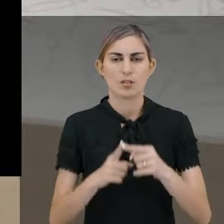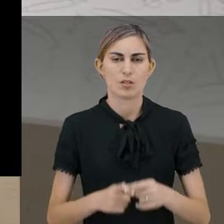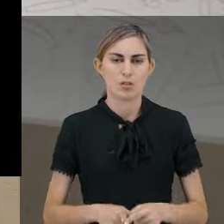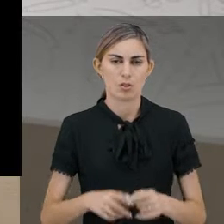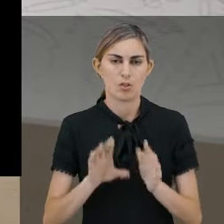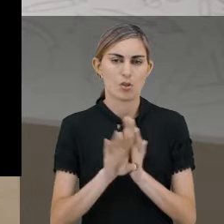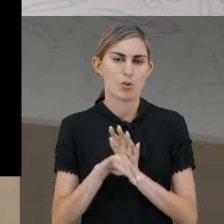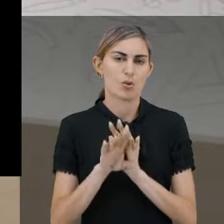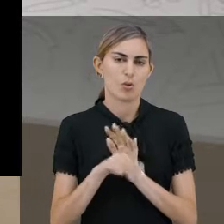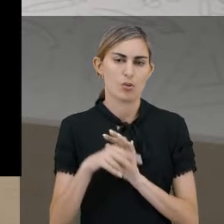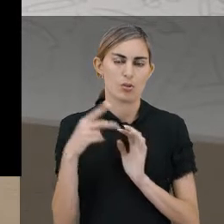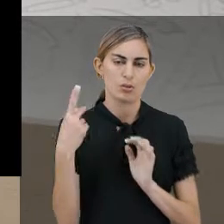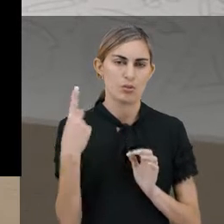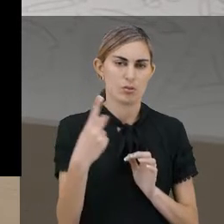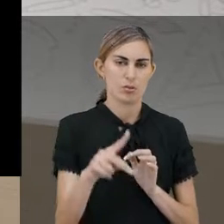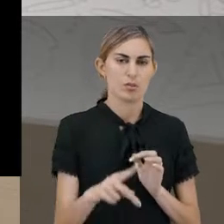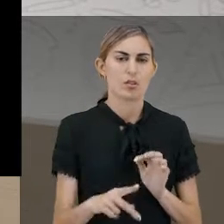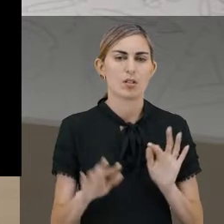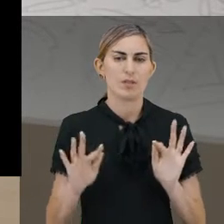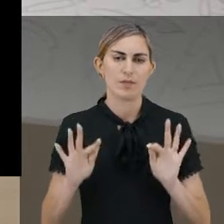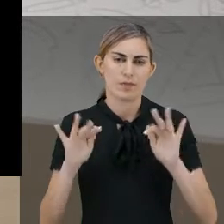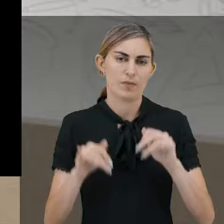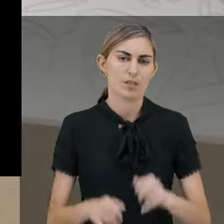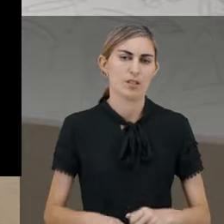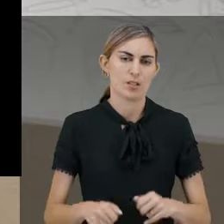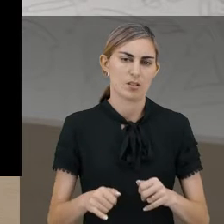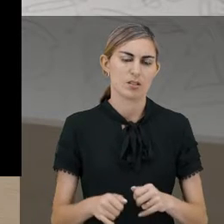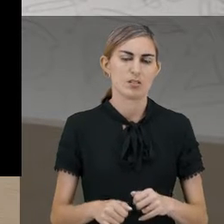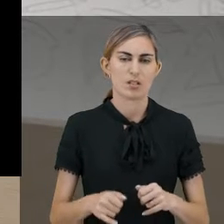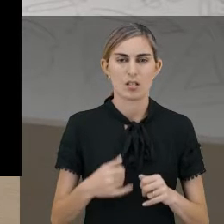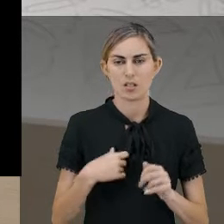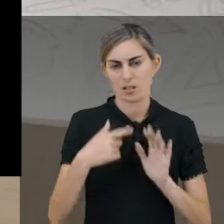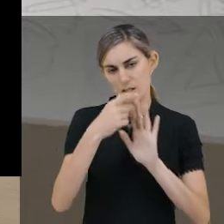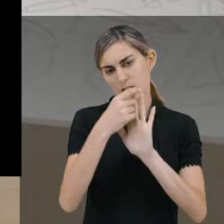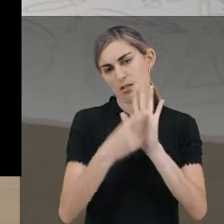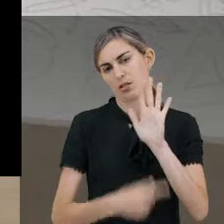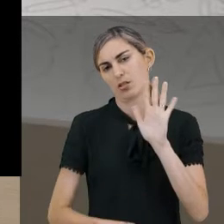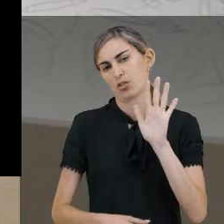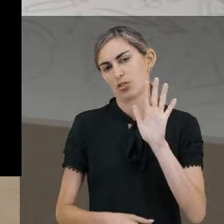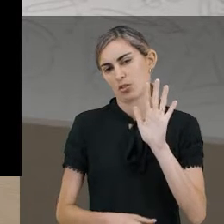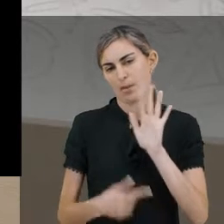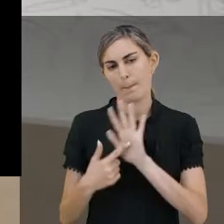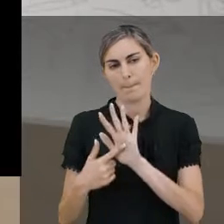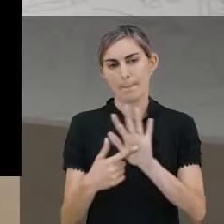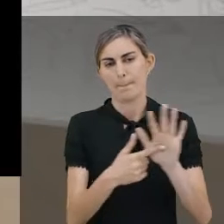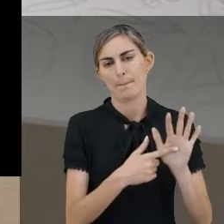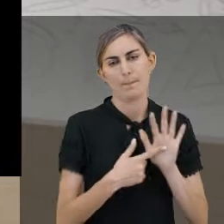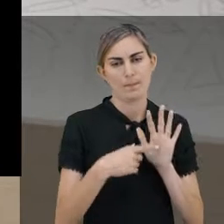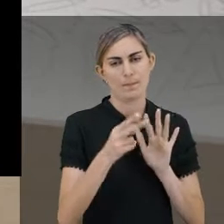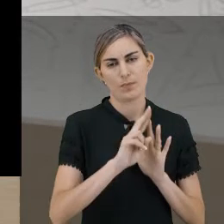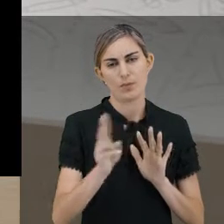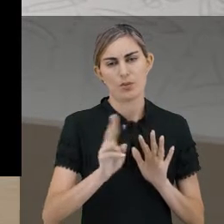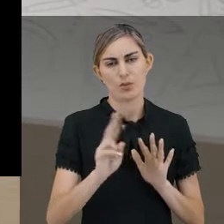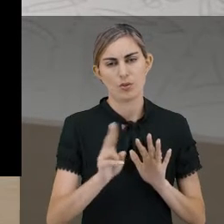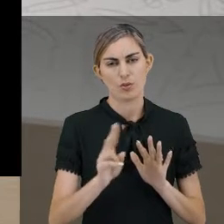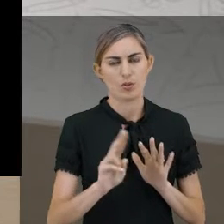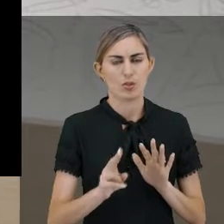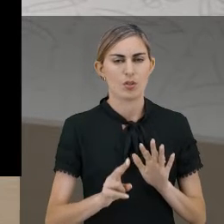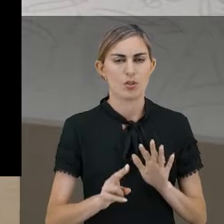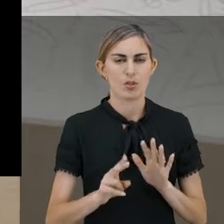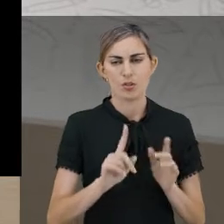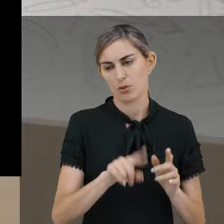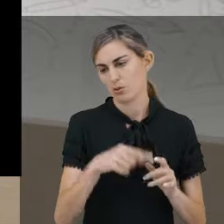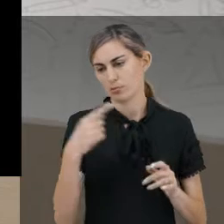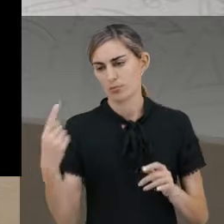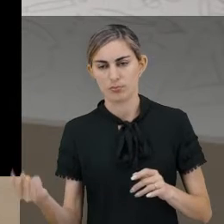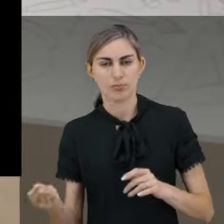o código dele. E, para finalizar, nós temos uma listagem no qual apresenta o nome do prato